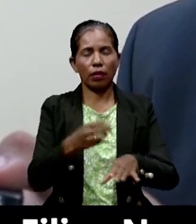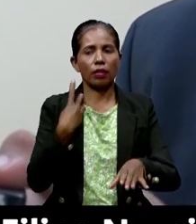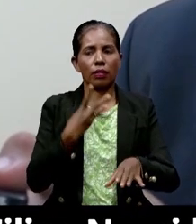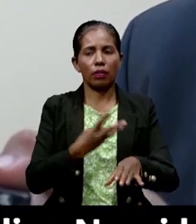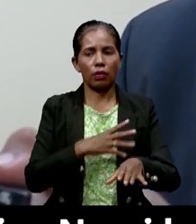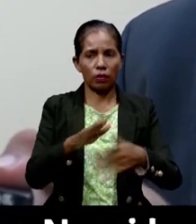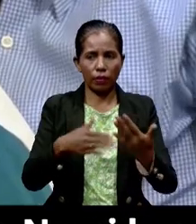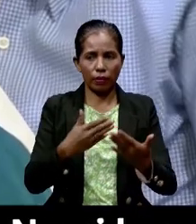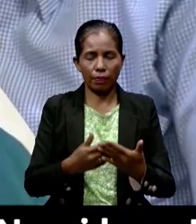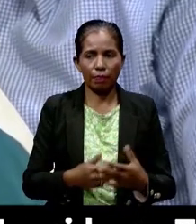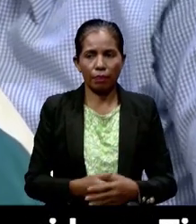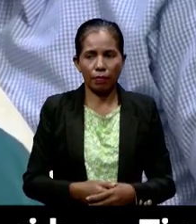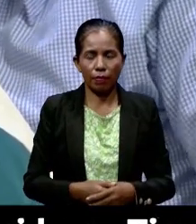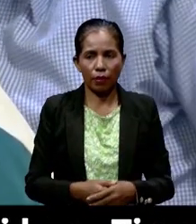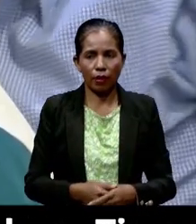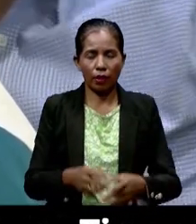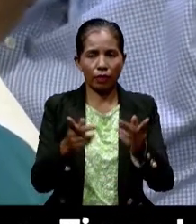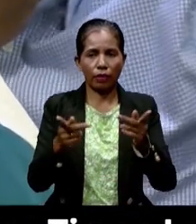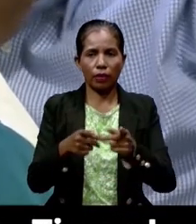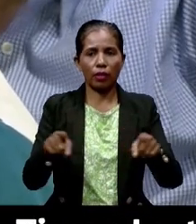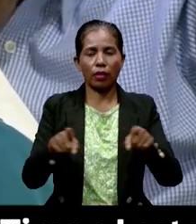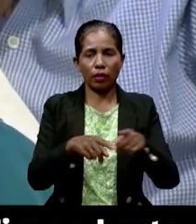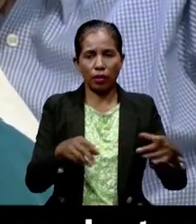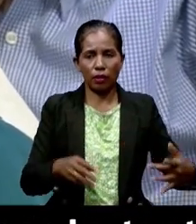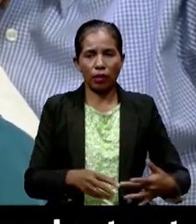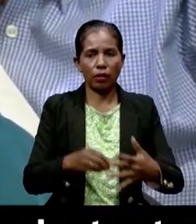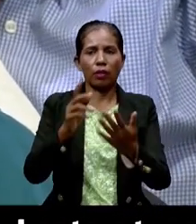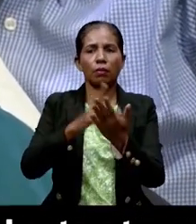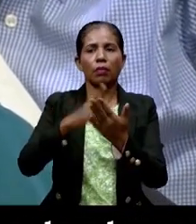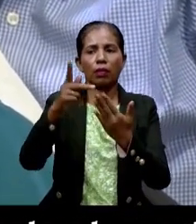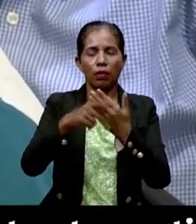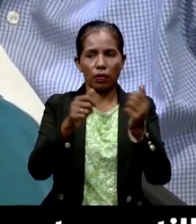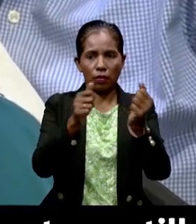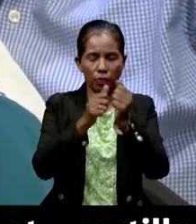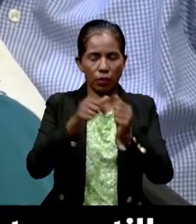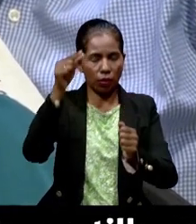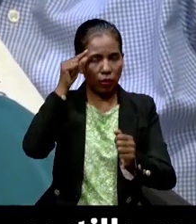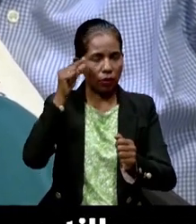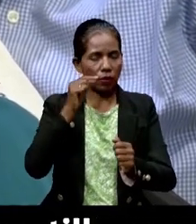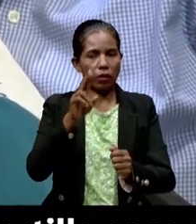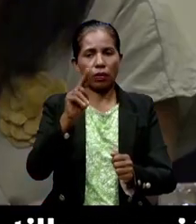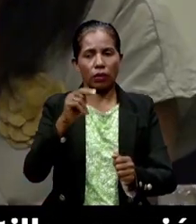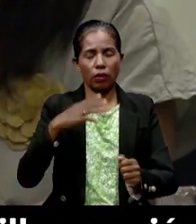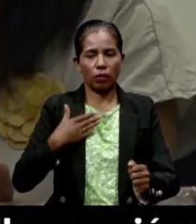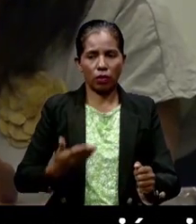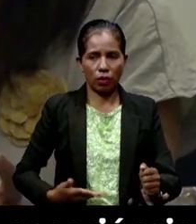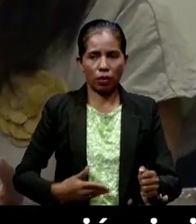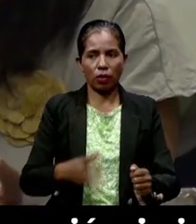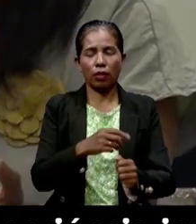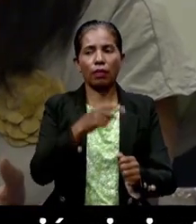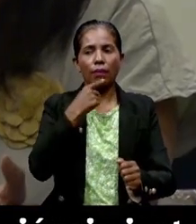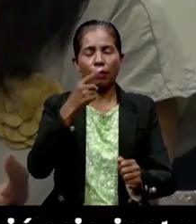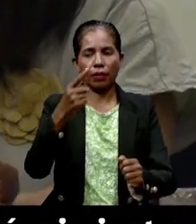setor. Fatin Hanesan, especialista programa hamutu ba igualdade UN Women, nun tana